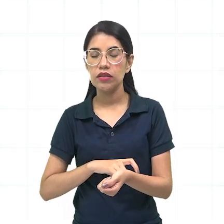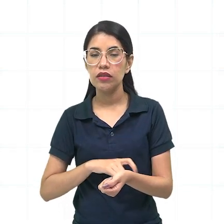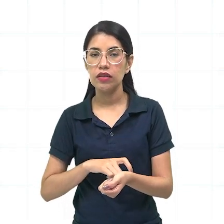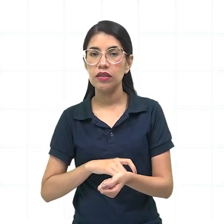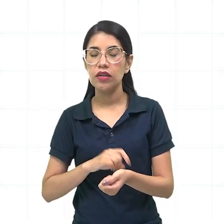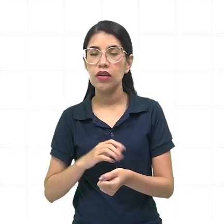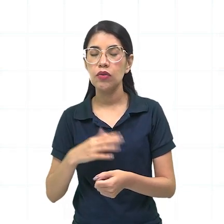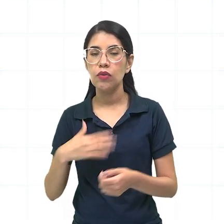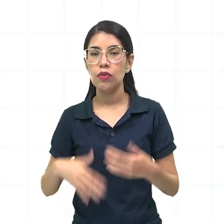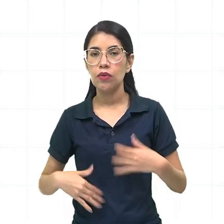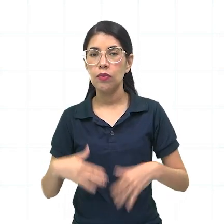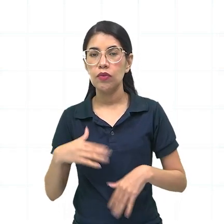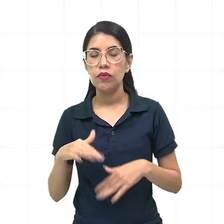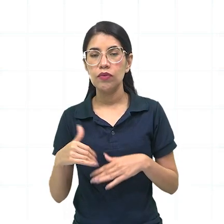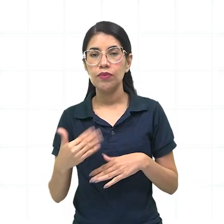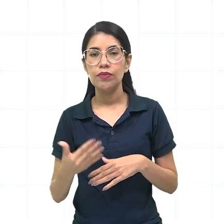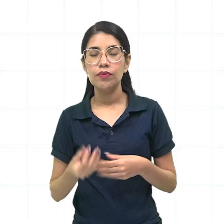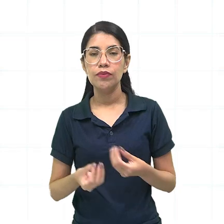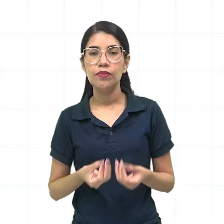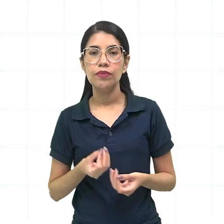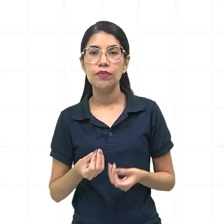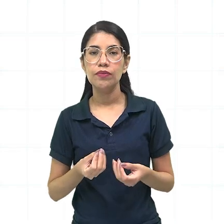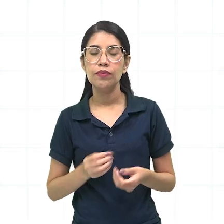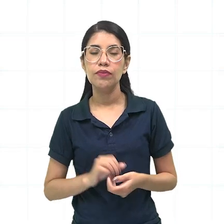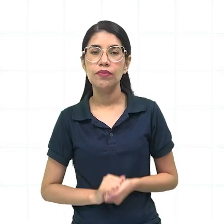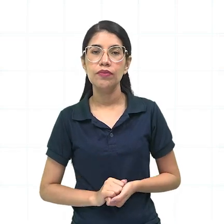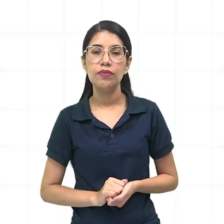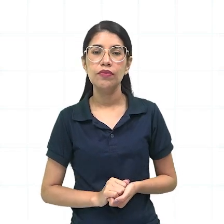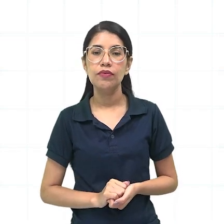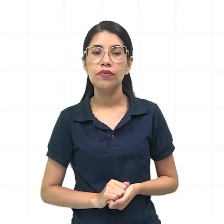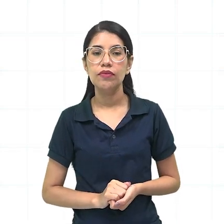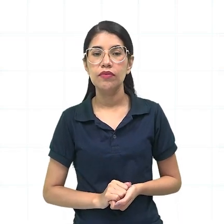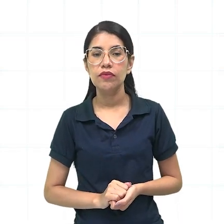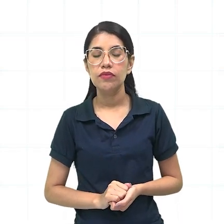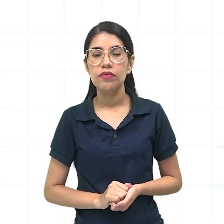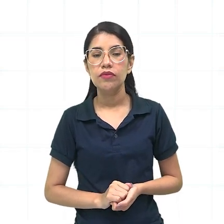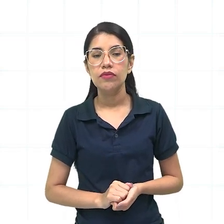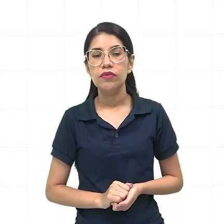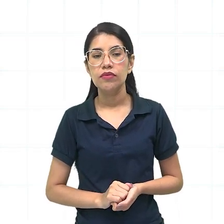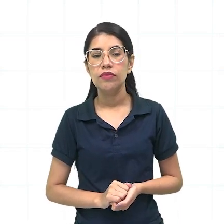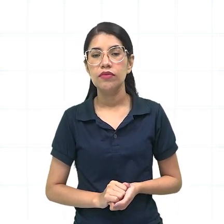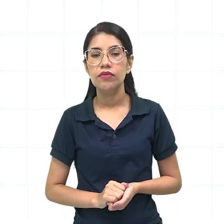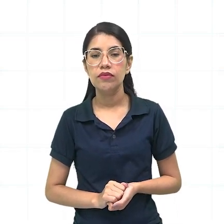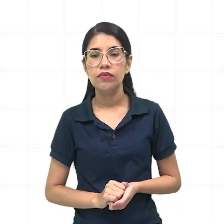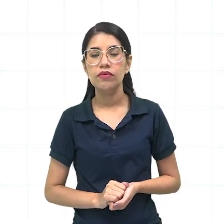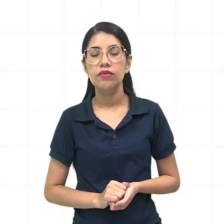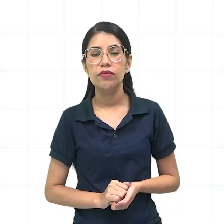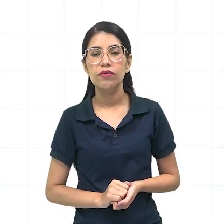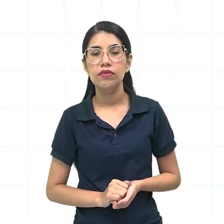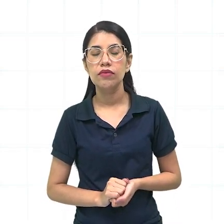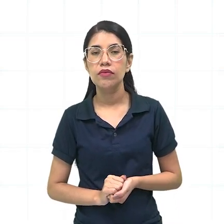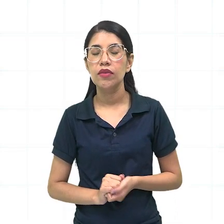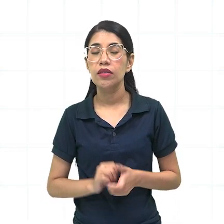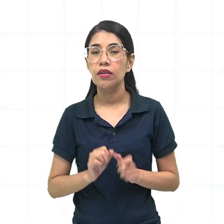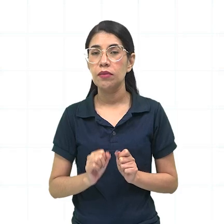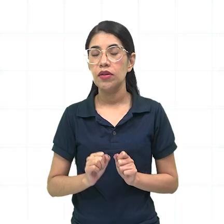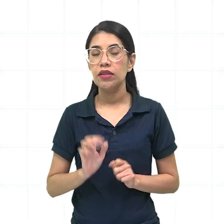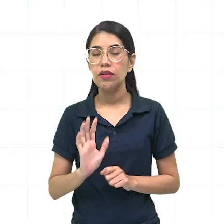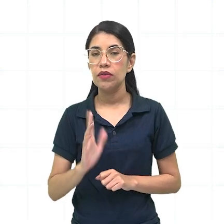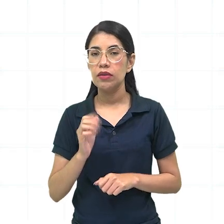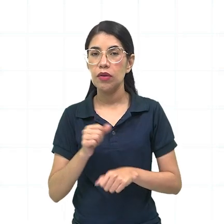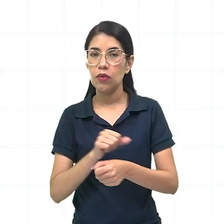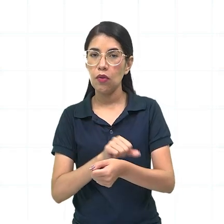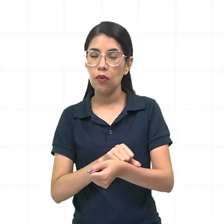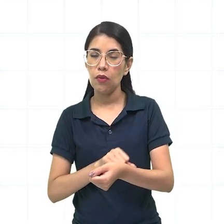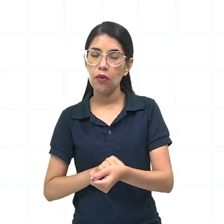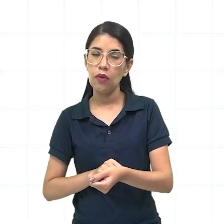do corpo, né? Uma perda de sangue para fora, externa ao corpo. Pode ser causada por um corte ou